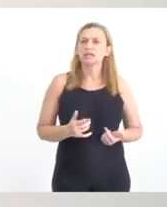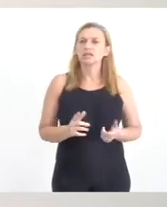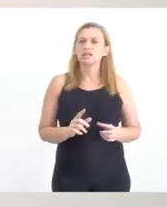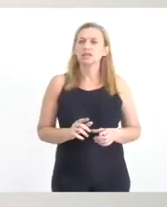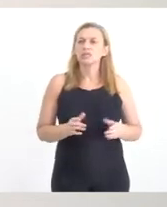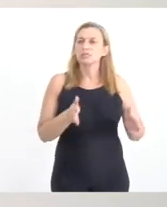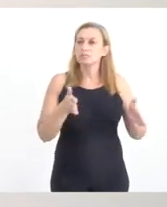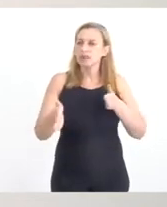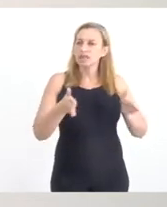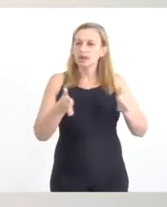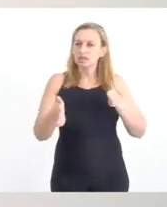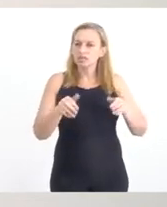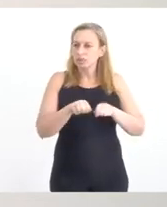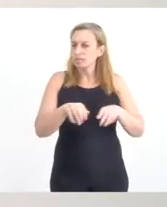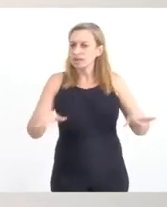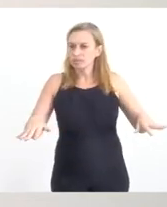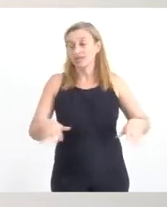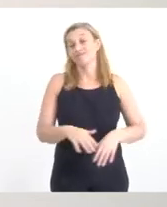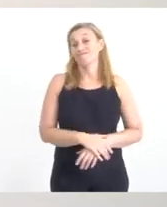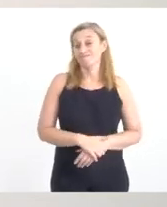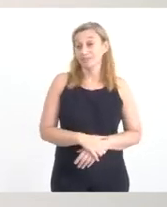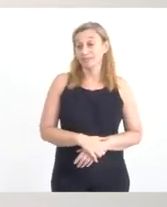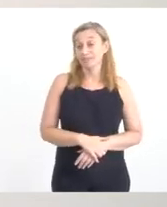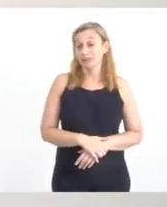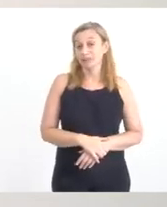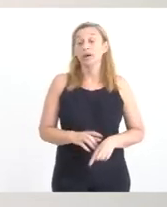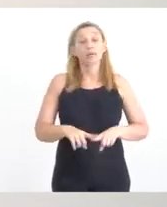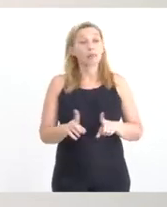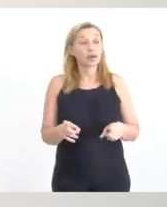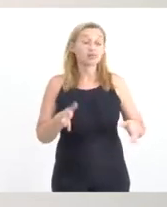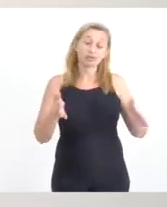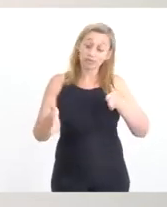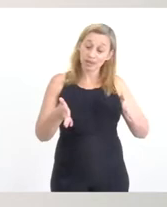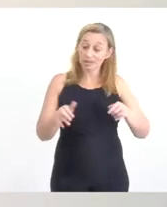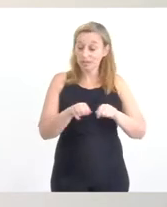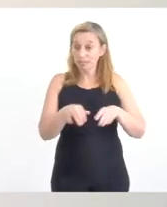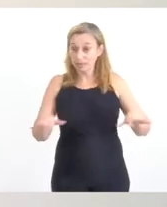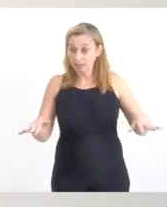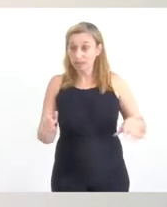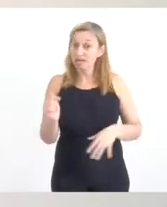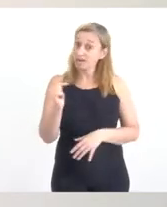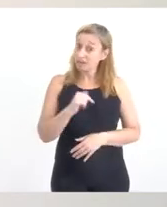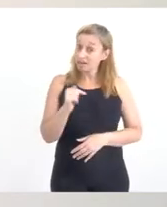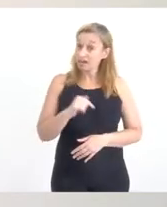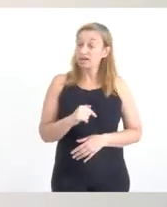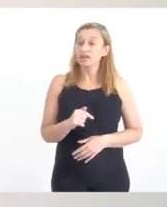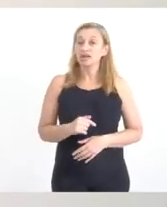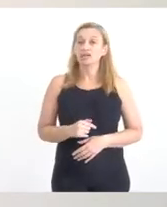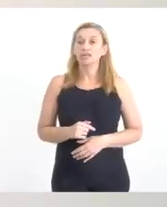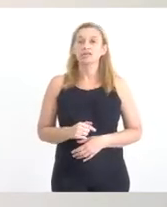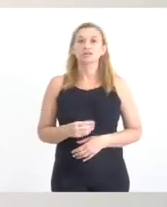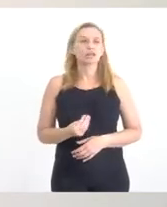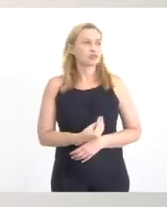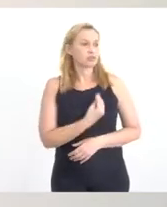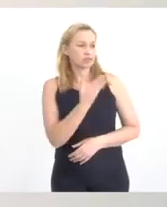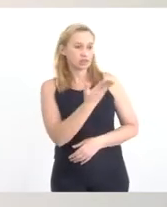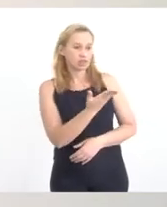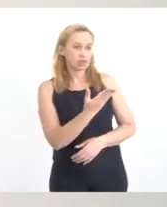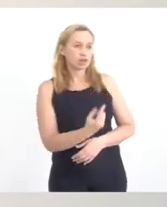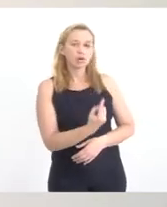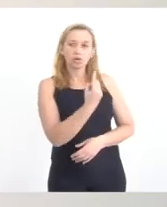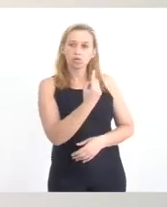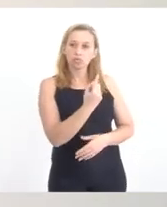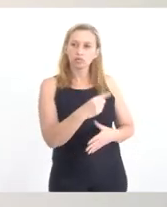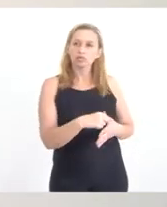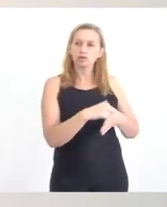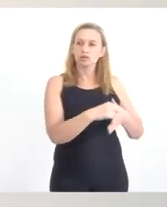durante o período da pandemia mas foi no período da pandemia e aqui está presente um dos